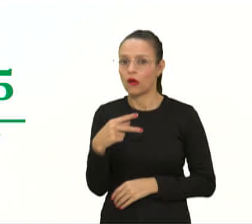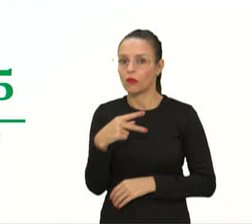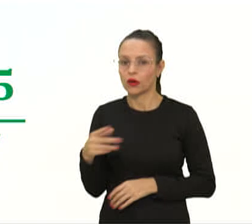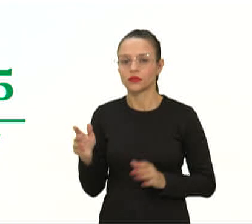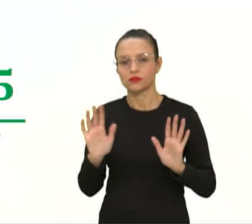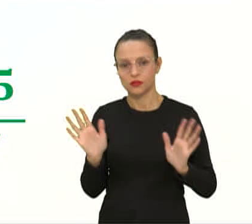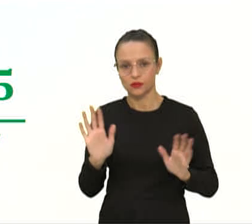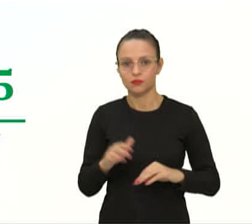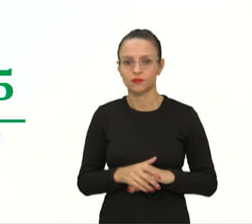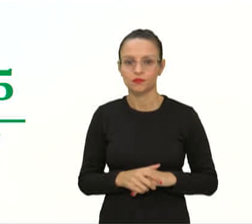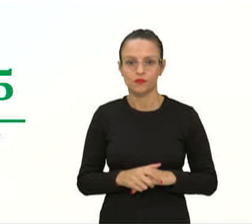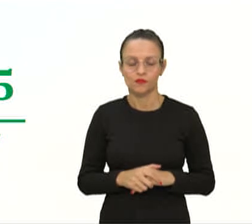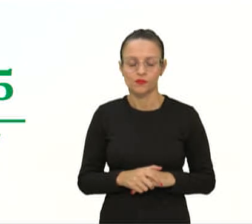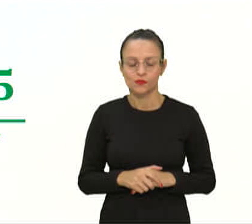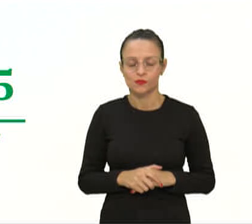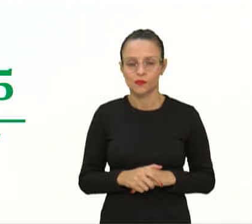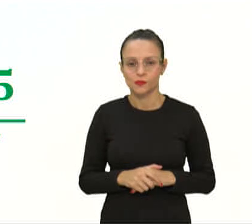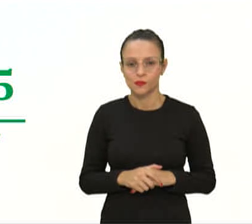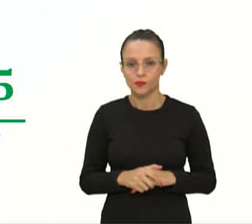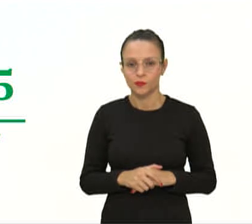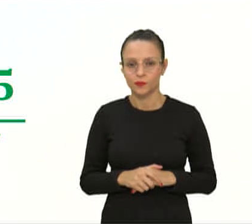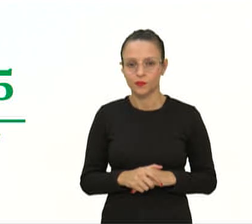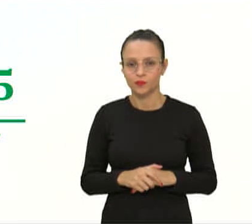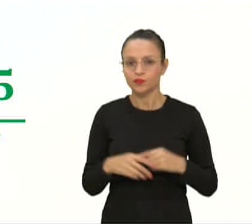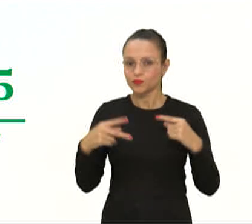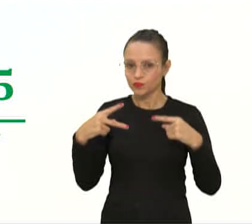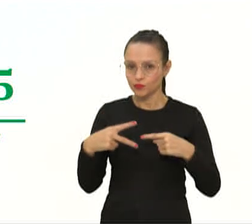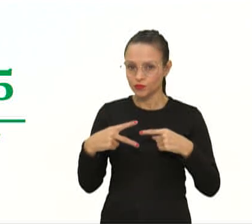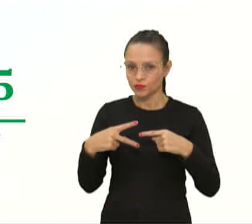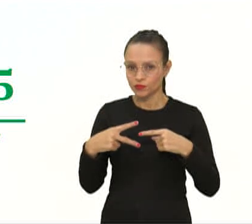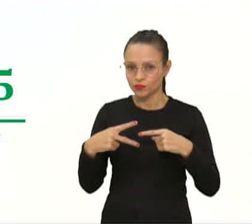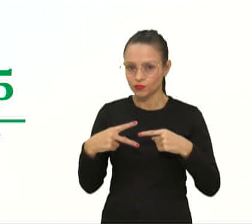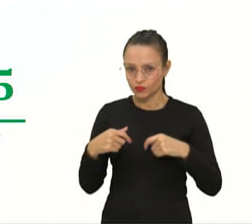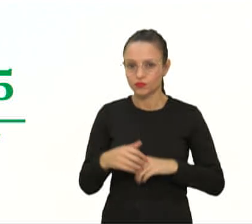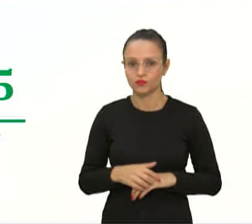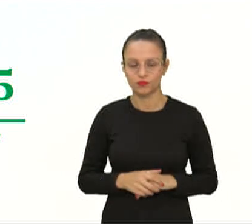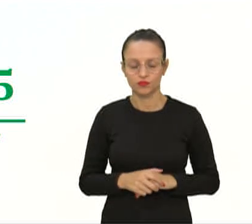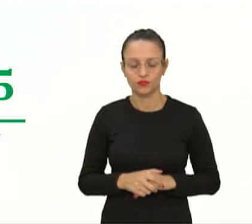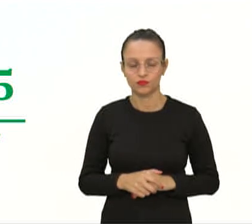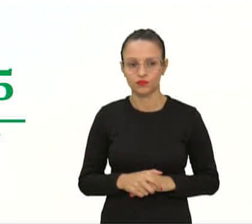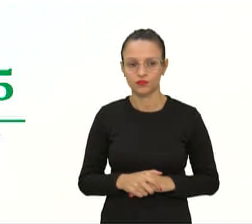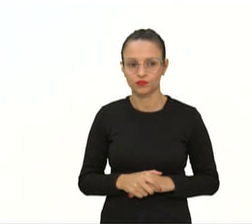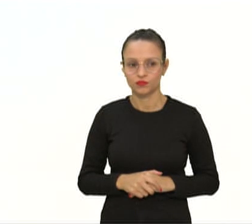a flechinha assim, como a gente colocou. Sinal de implicação, um sinal lógico, tá?